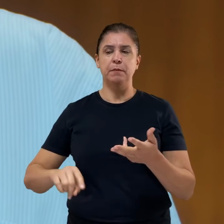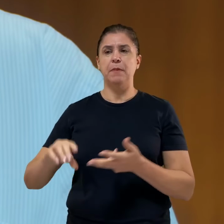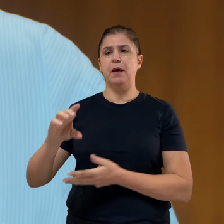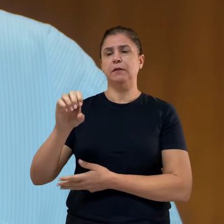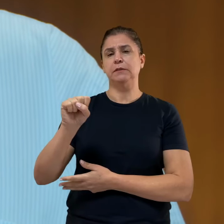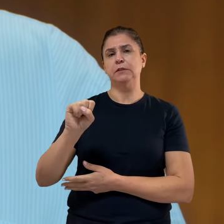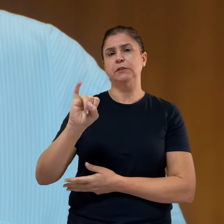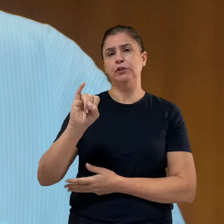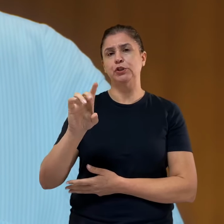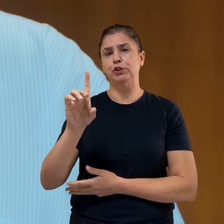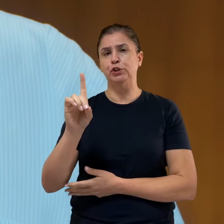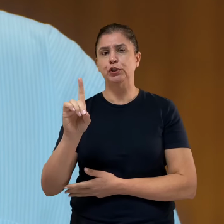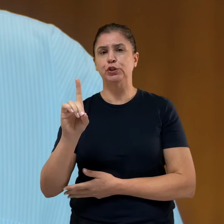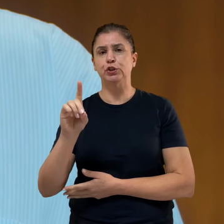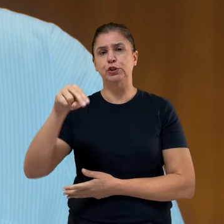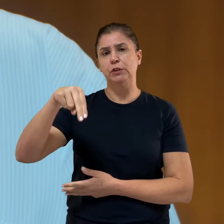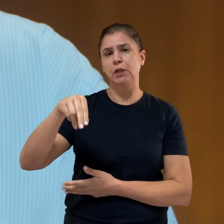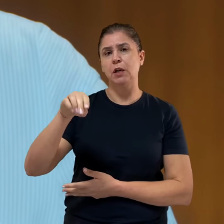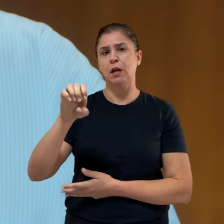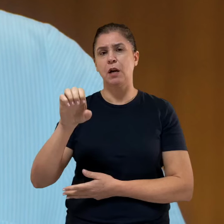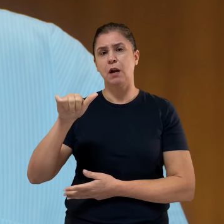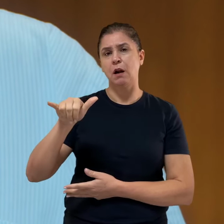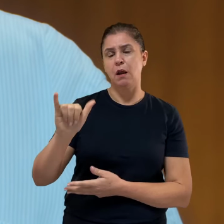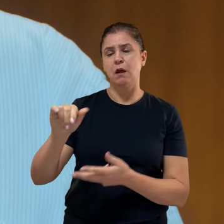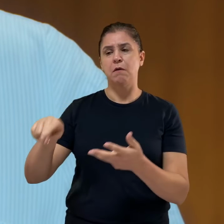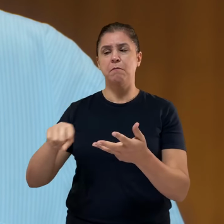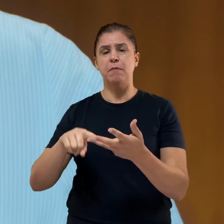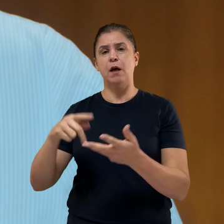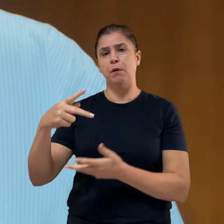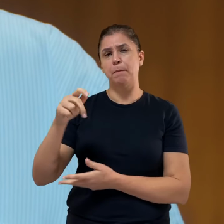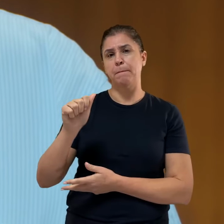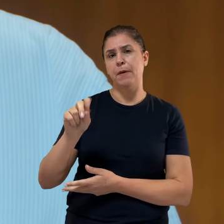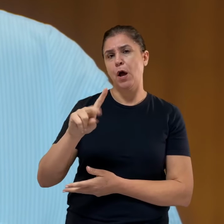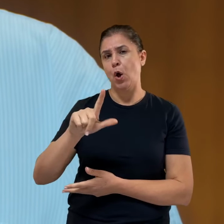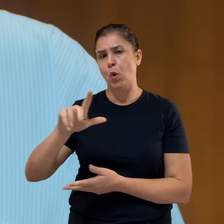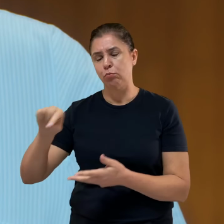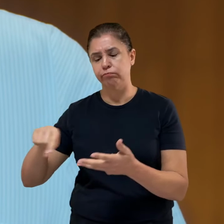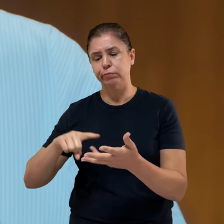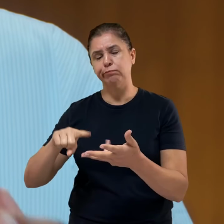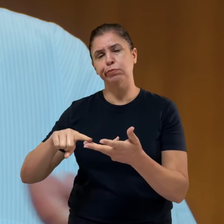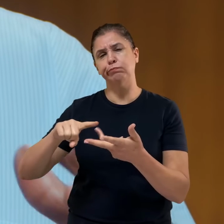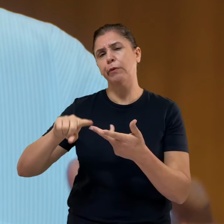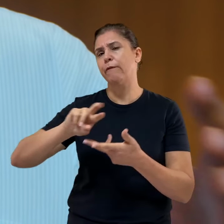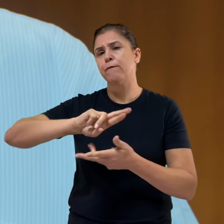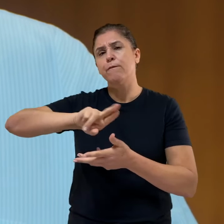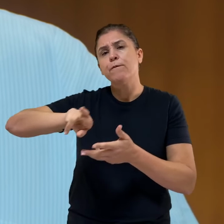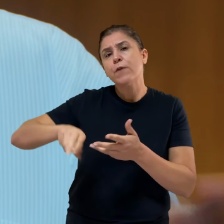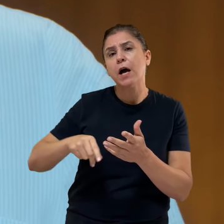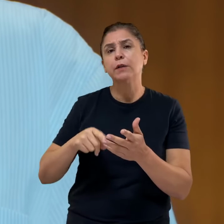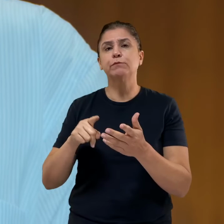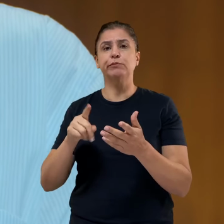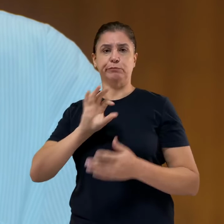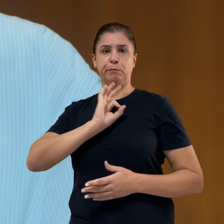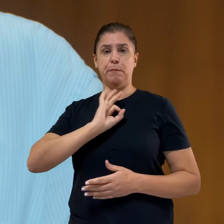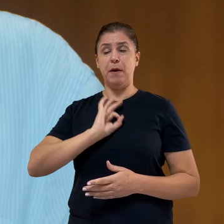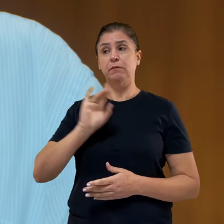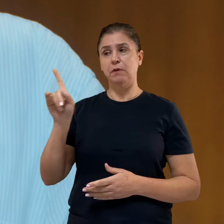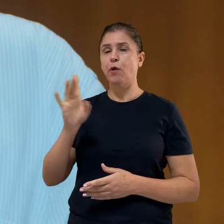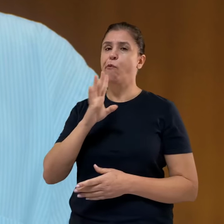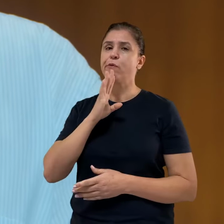Padre Sidney, Paulo Campos, Nelson Maia. Conheci-lhe dentro